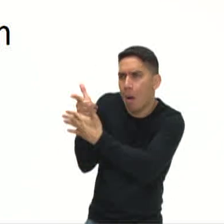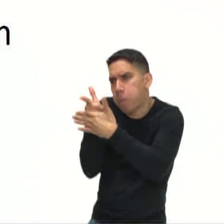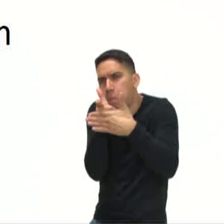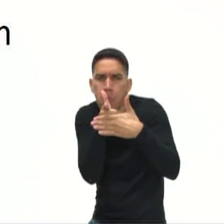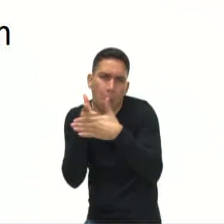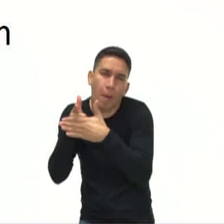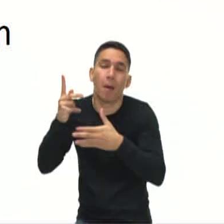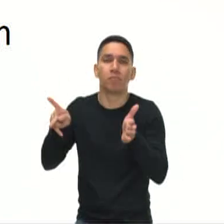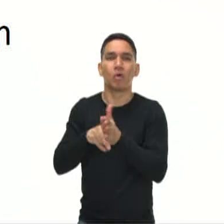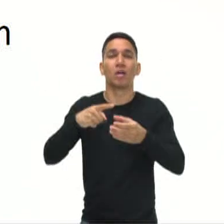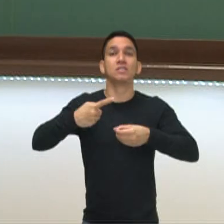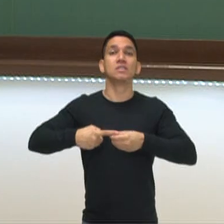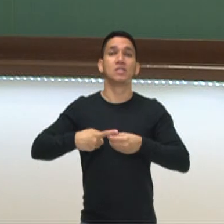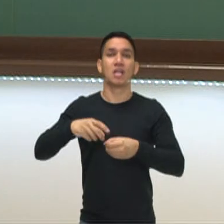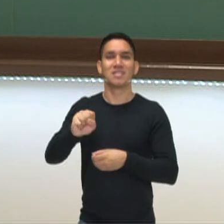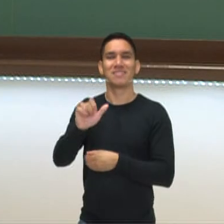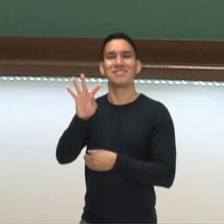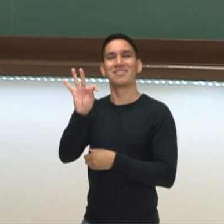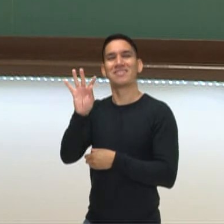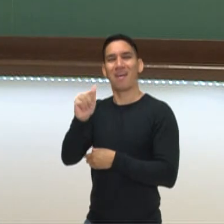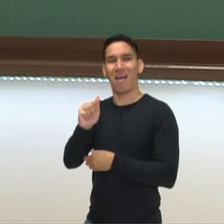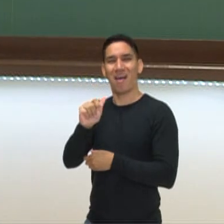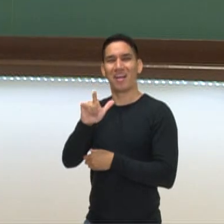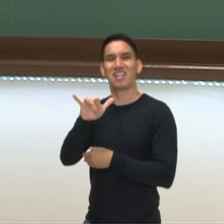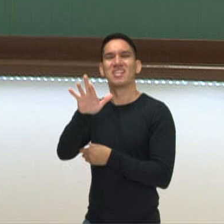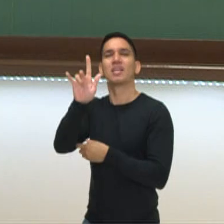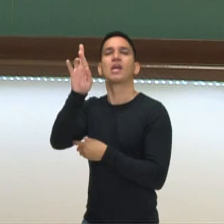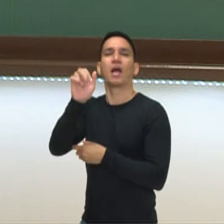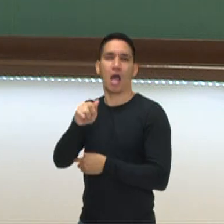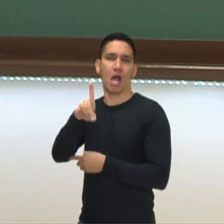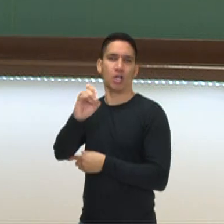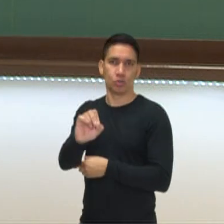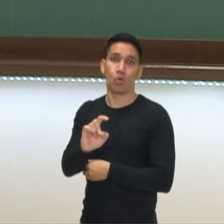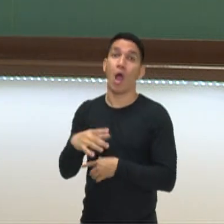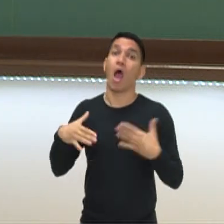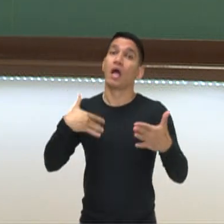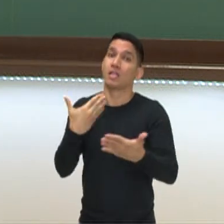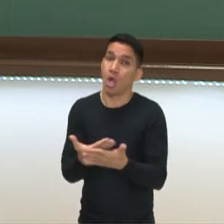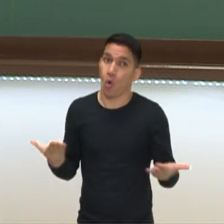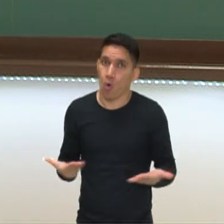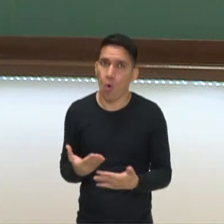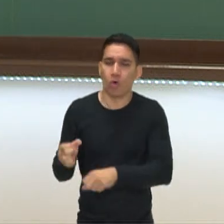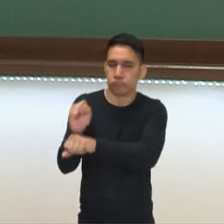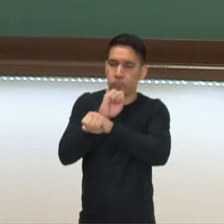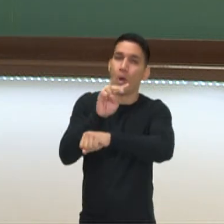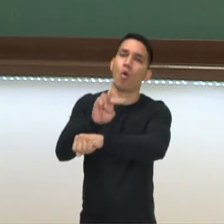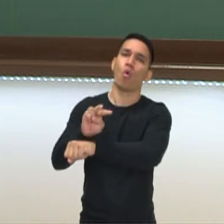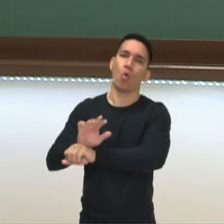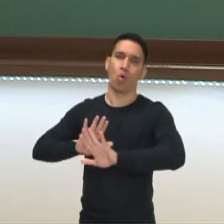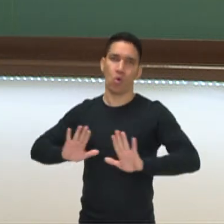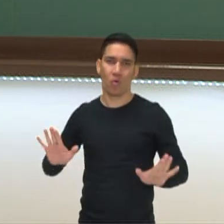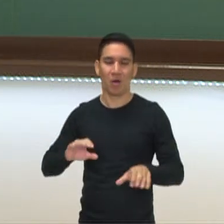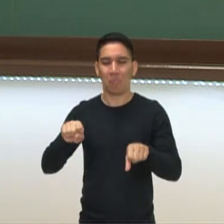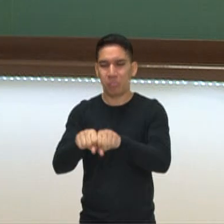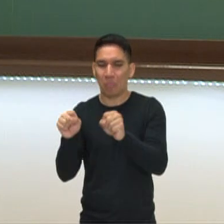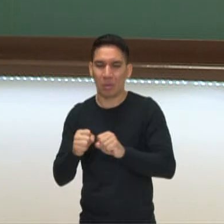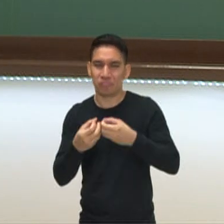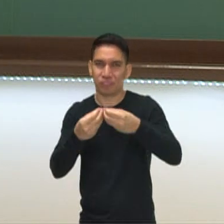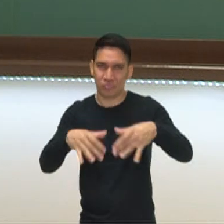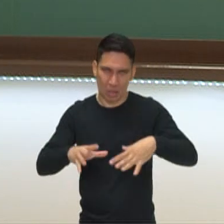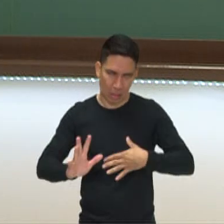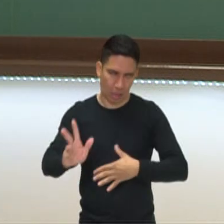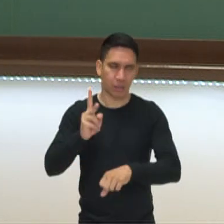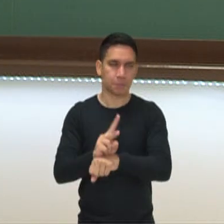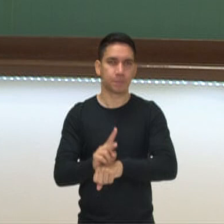de Stalingrado, até hoje, ela guarda as marcas da guerra, prédios destruídos, construções, aí por